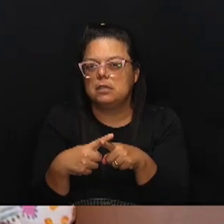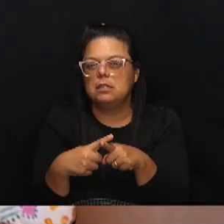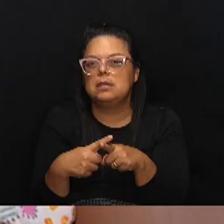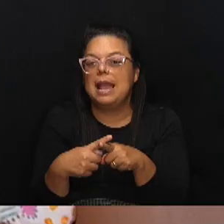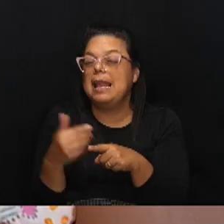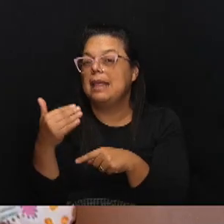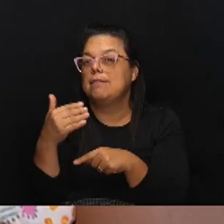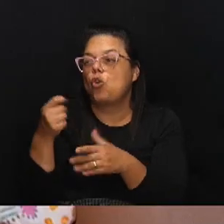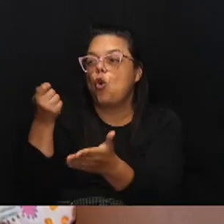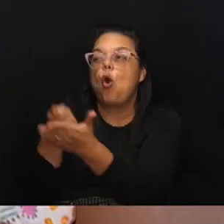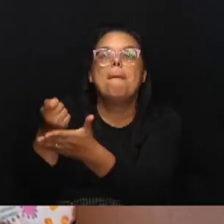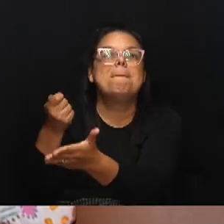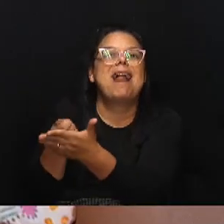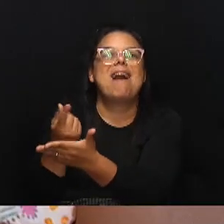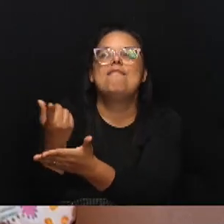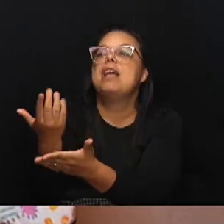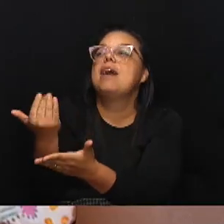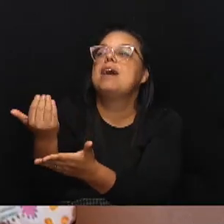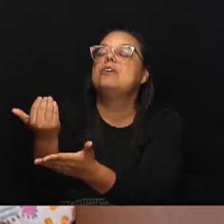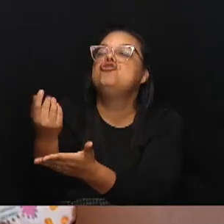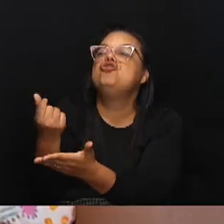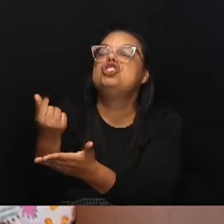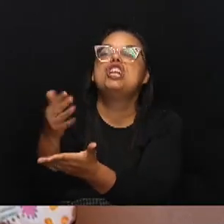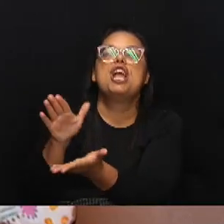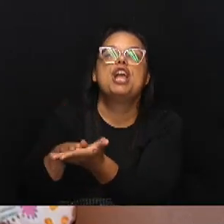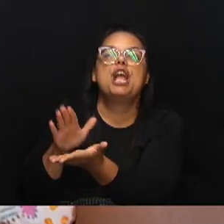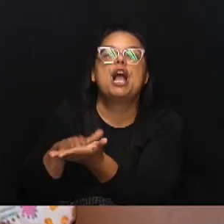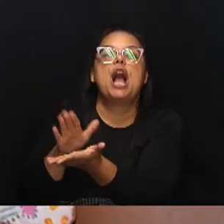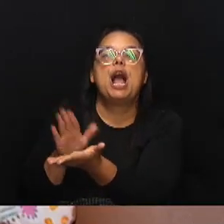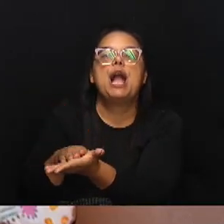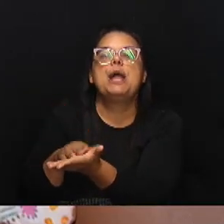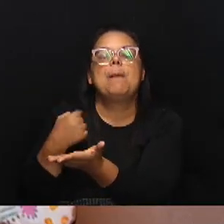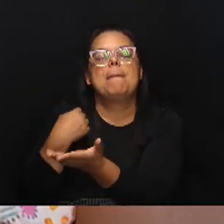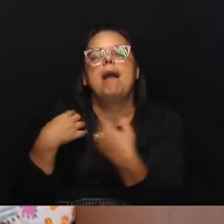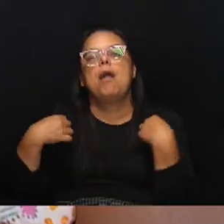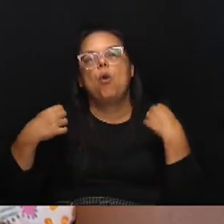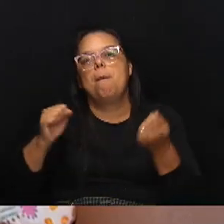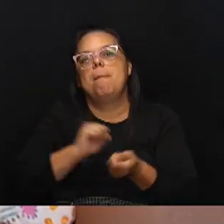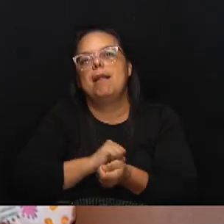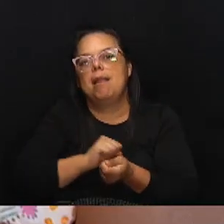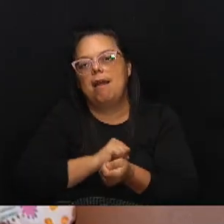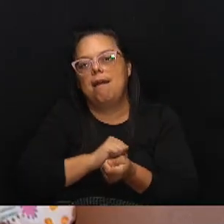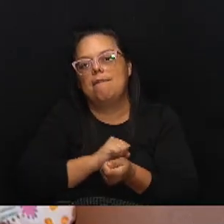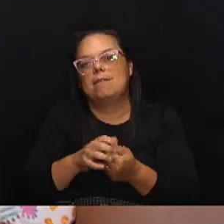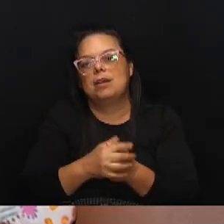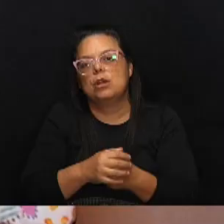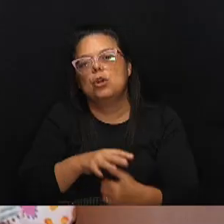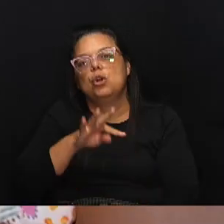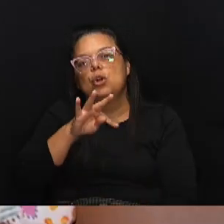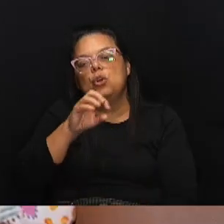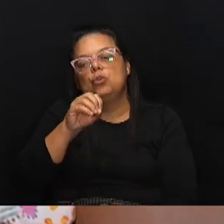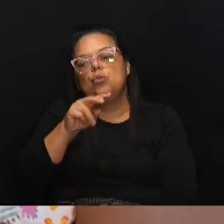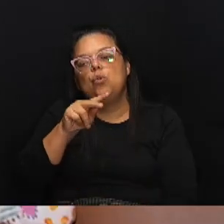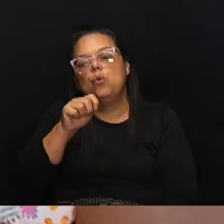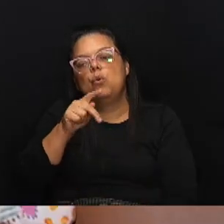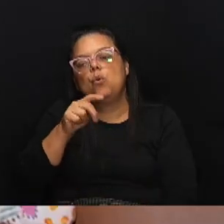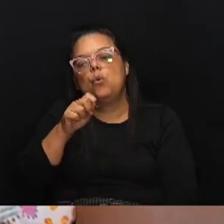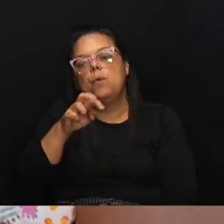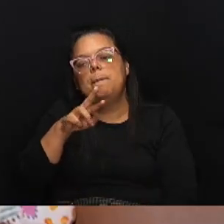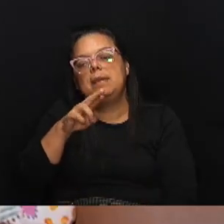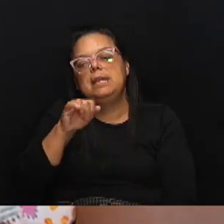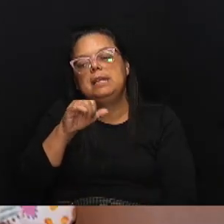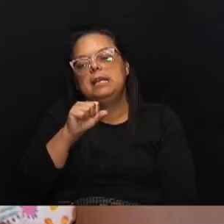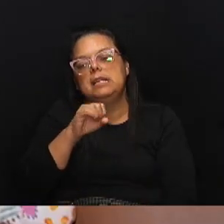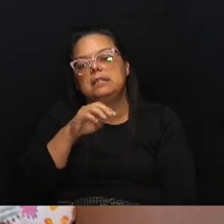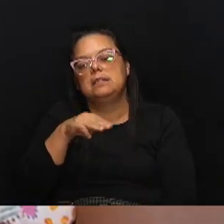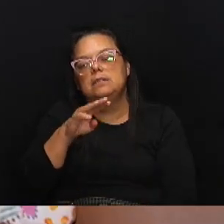lavagem de roupa, porque aqui nessa região, nessa época, ainda você tem muito o tropeirismo, que é o sujeito que vem do sul,